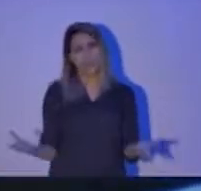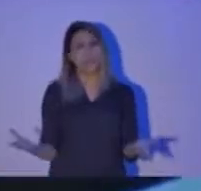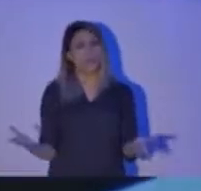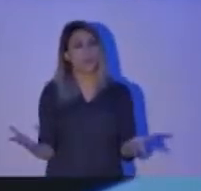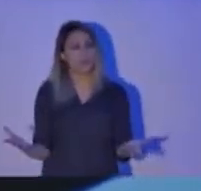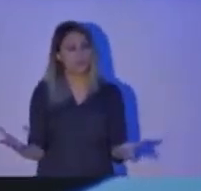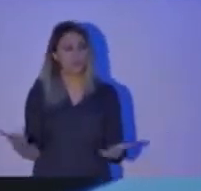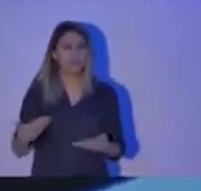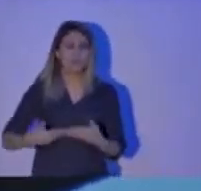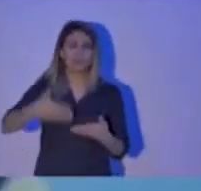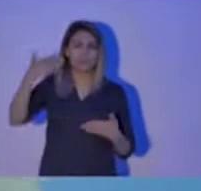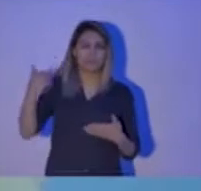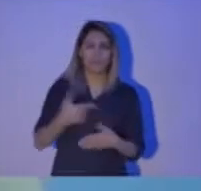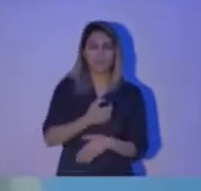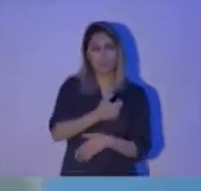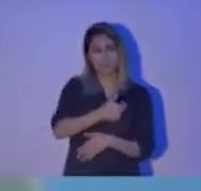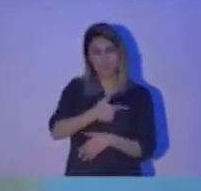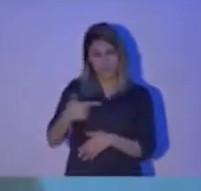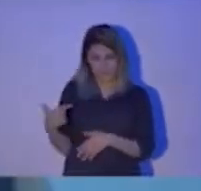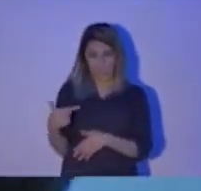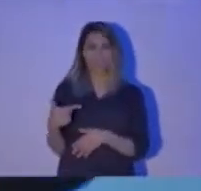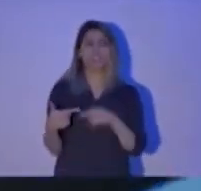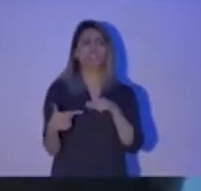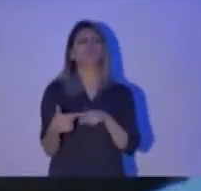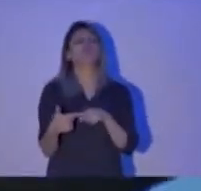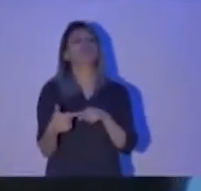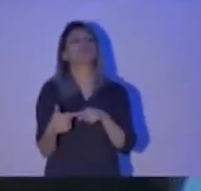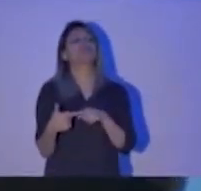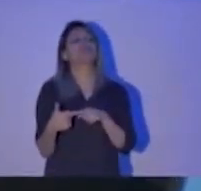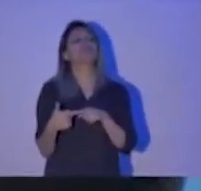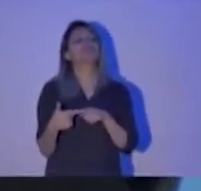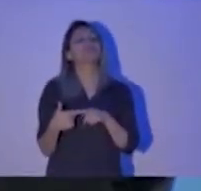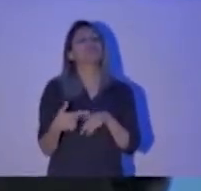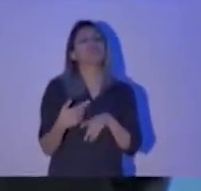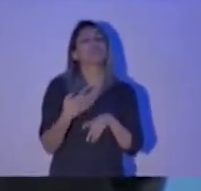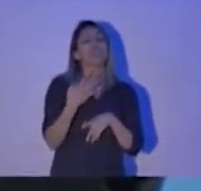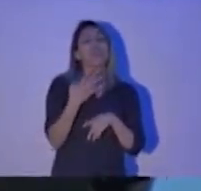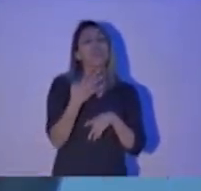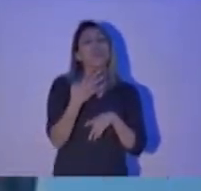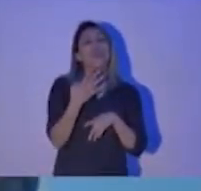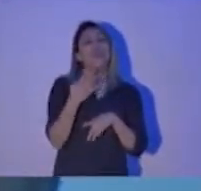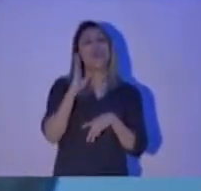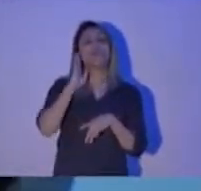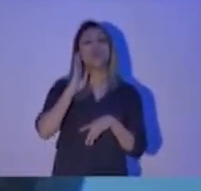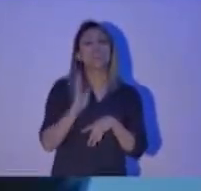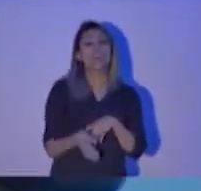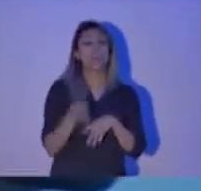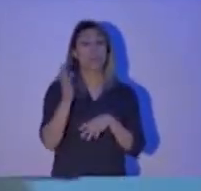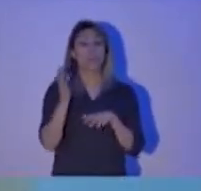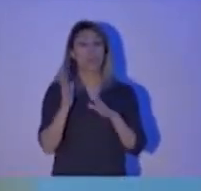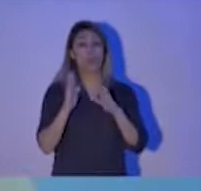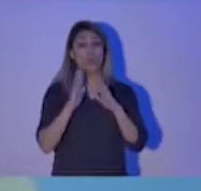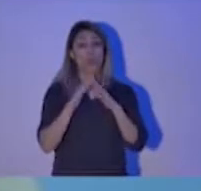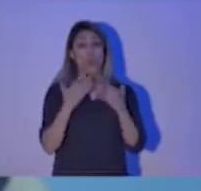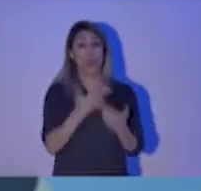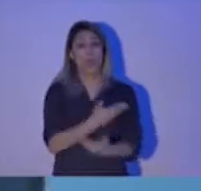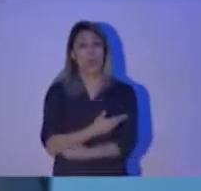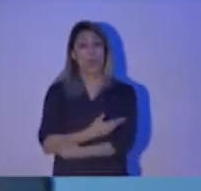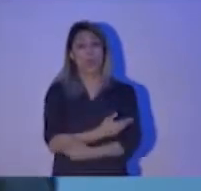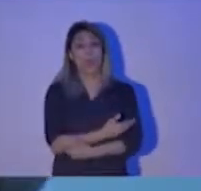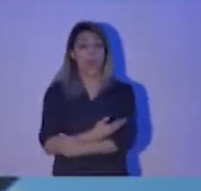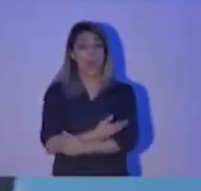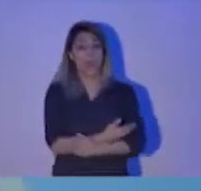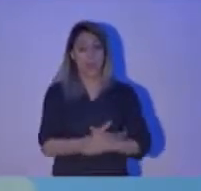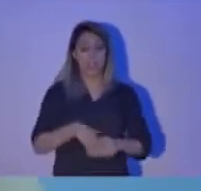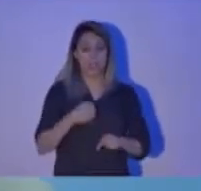deixou por um vasto tempo, mais de 4 mil creches inacabadas, viveu. E eu realmente, eu sou muito sincero na forma de